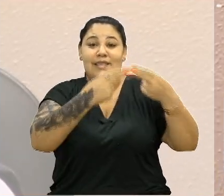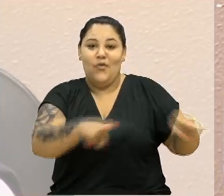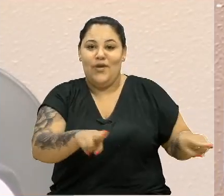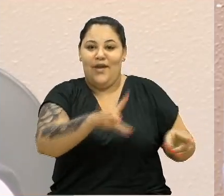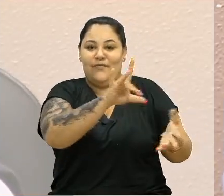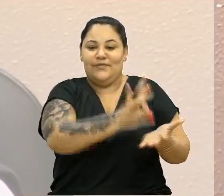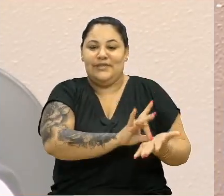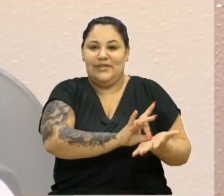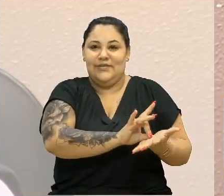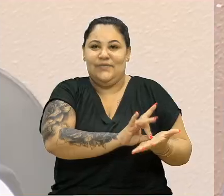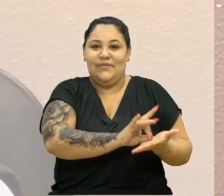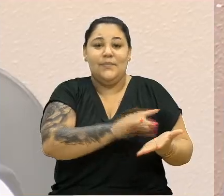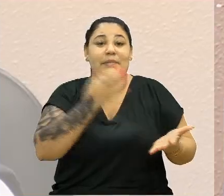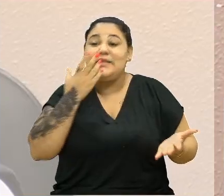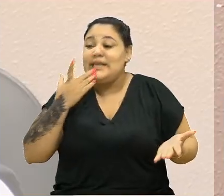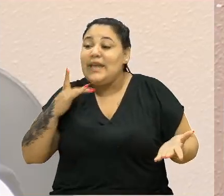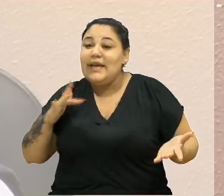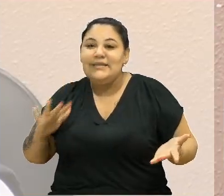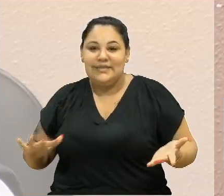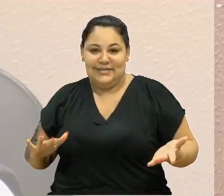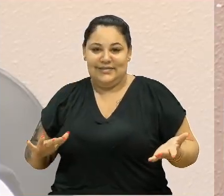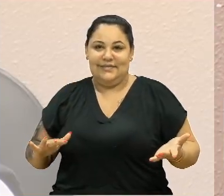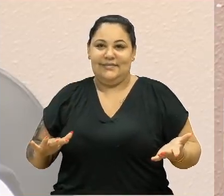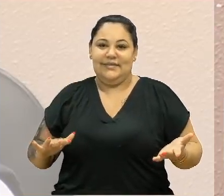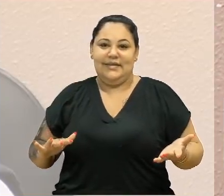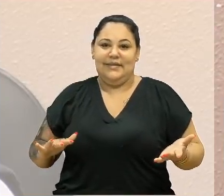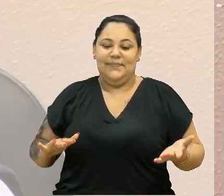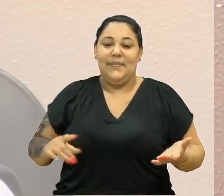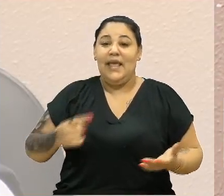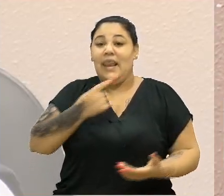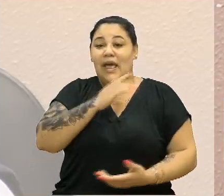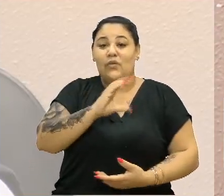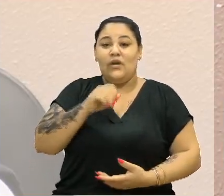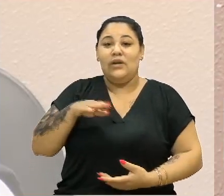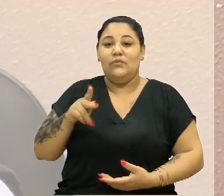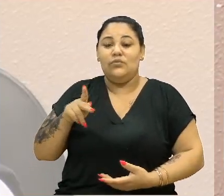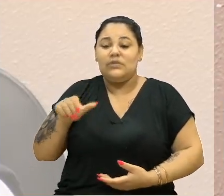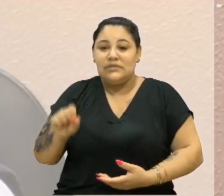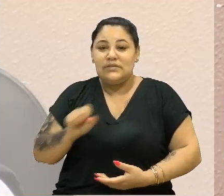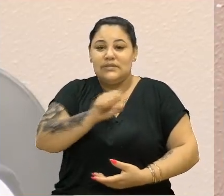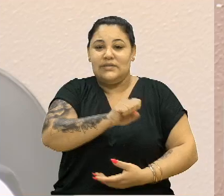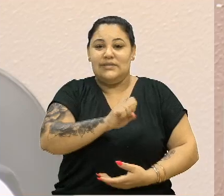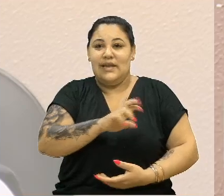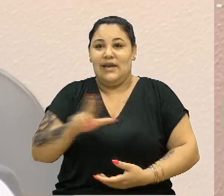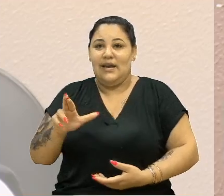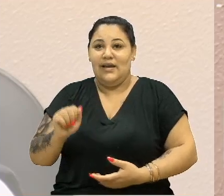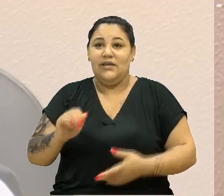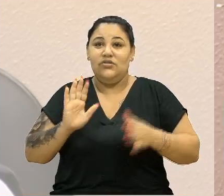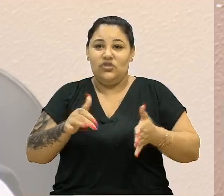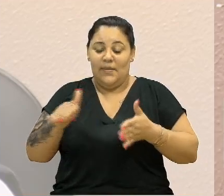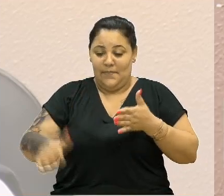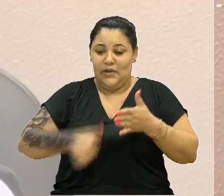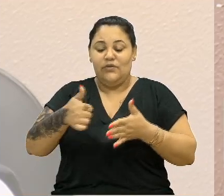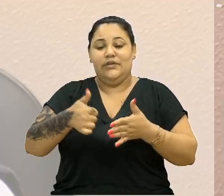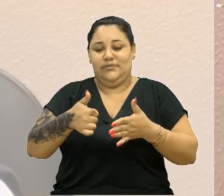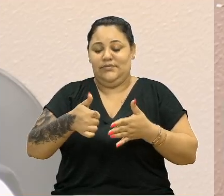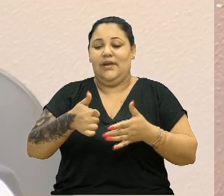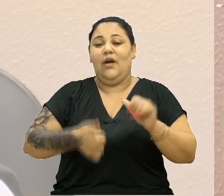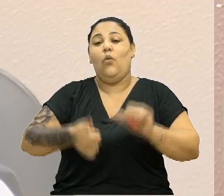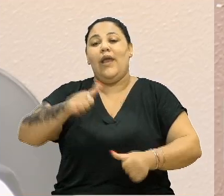ensino infantil ali no Campos da Serra, já fazendo avançar também a condição para